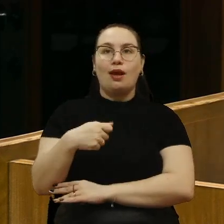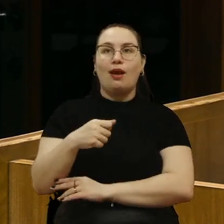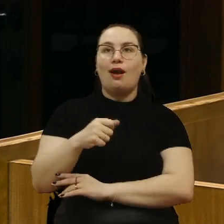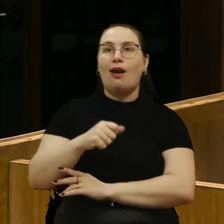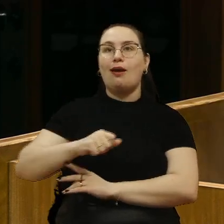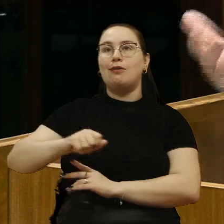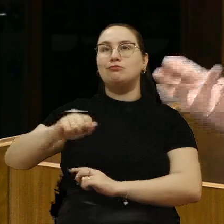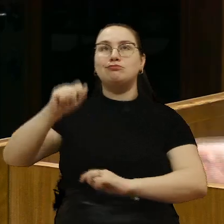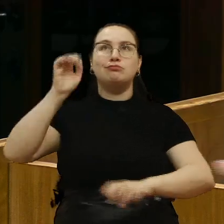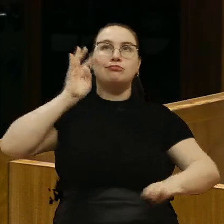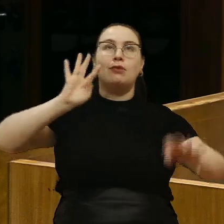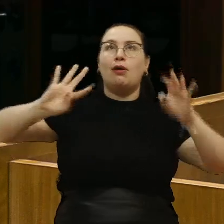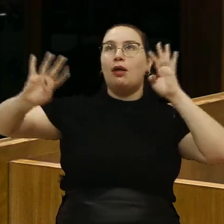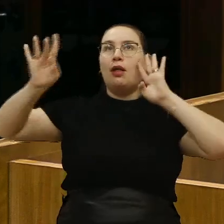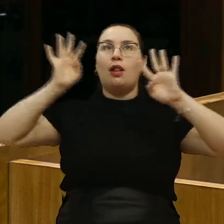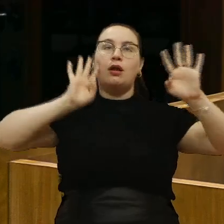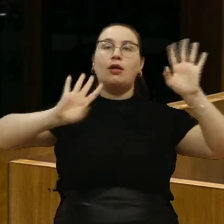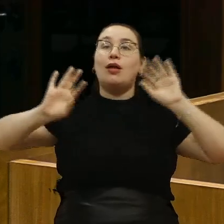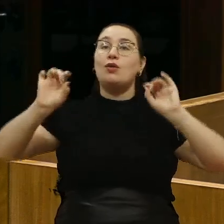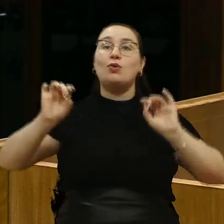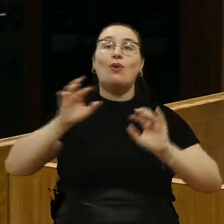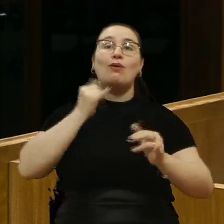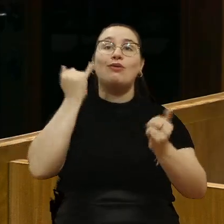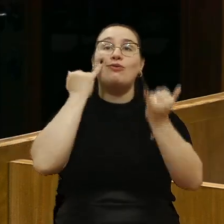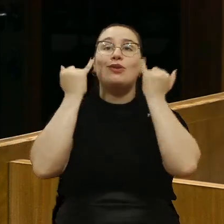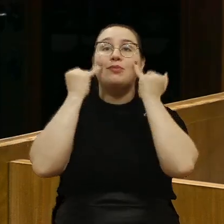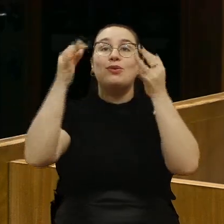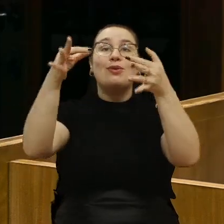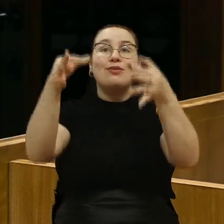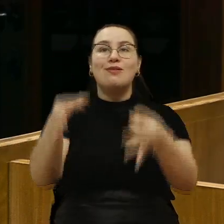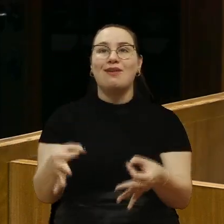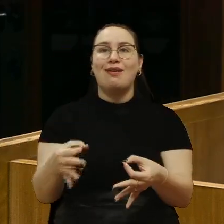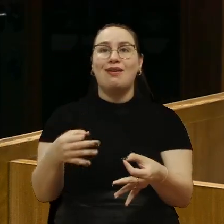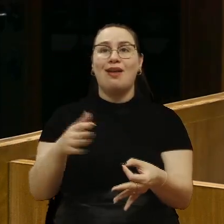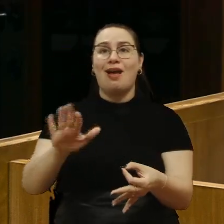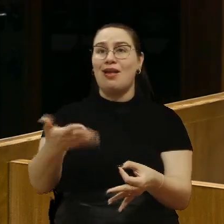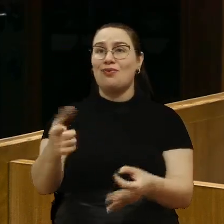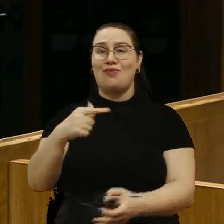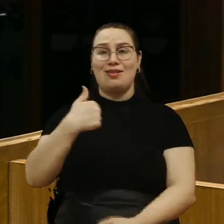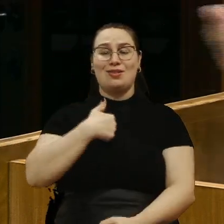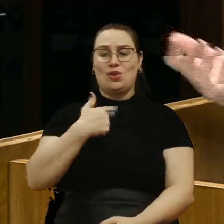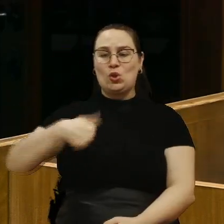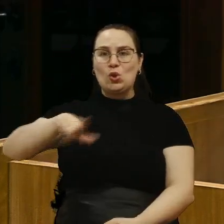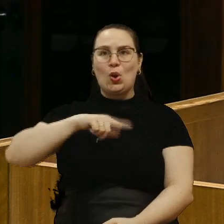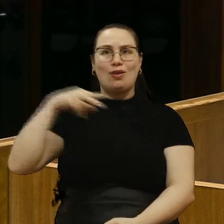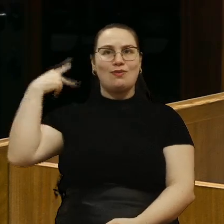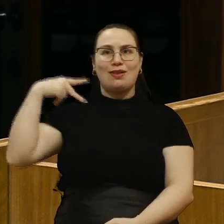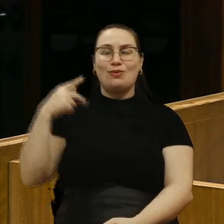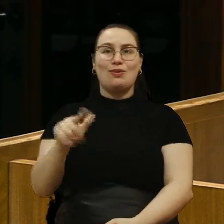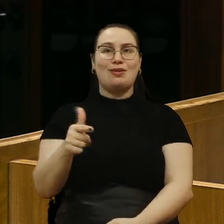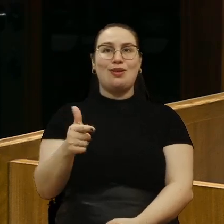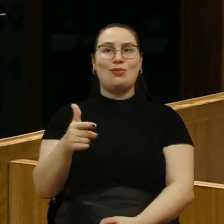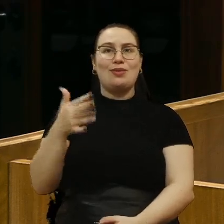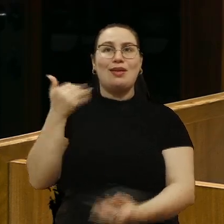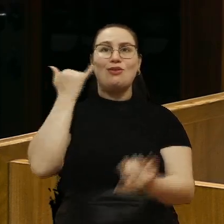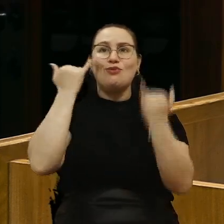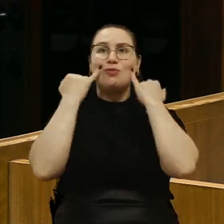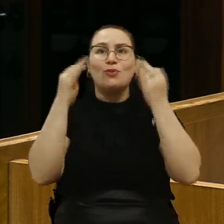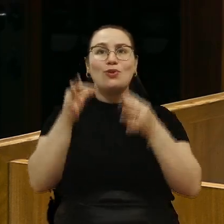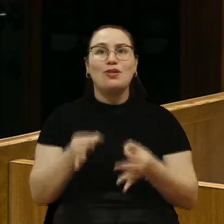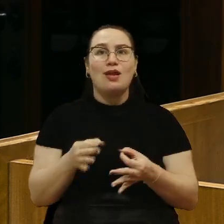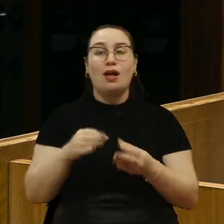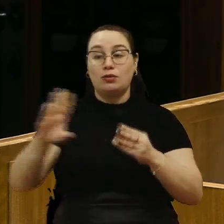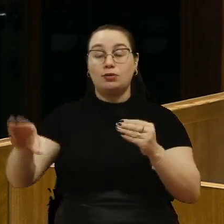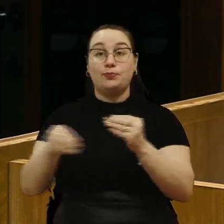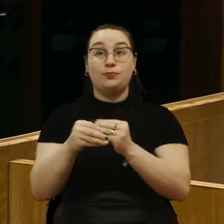nada para ela, é dar as informações corretas. E, muitas vezes, a gente não tem essas informações corretas. Mas eu acredito, né, complementando